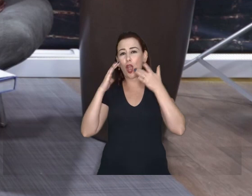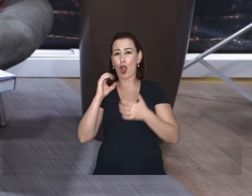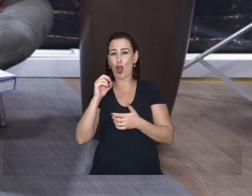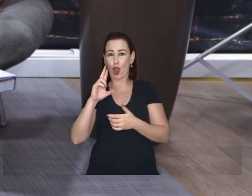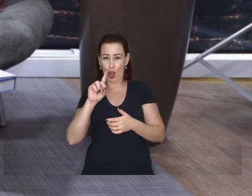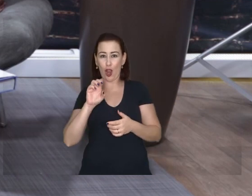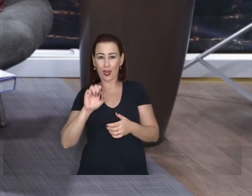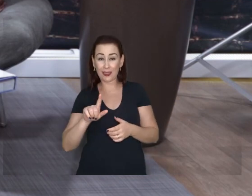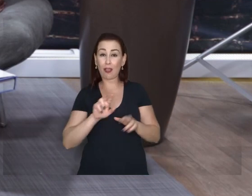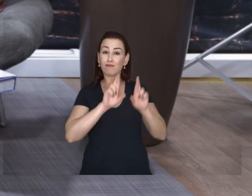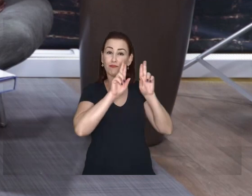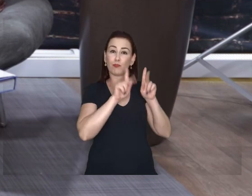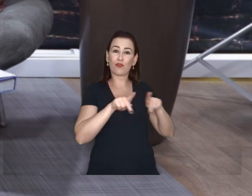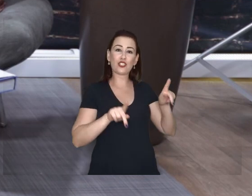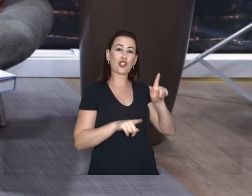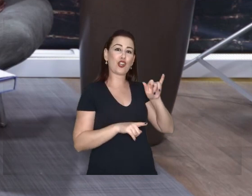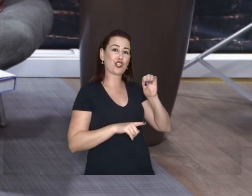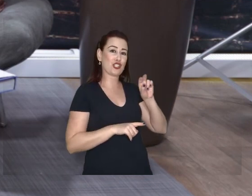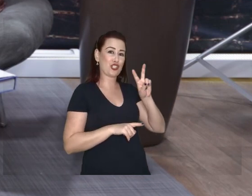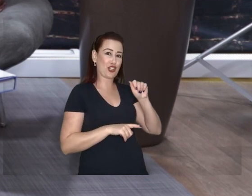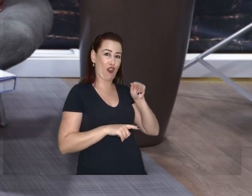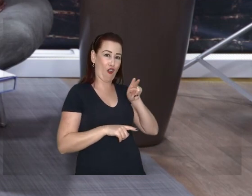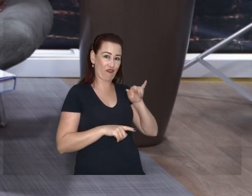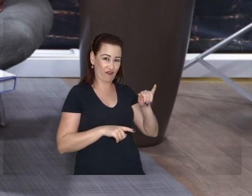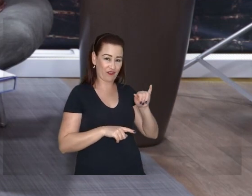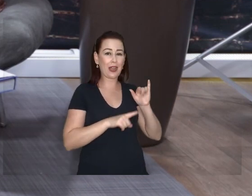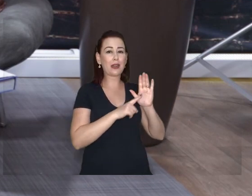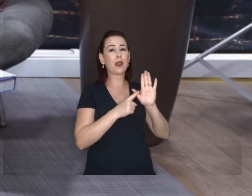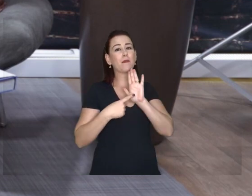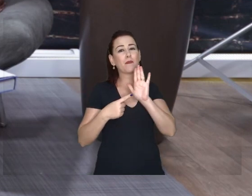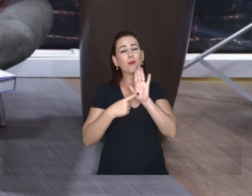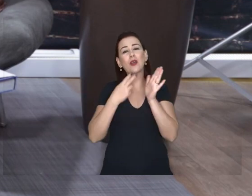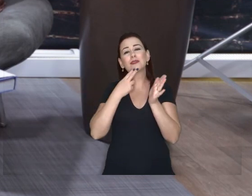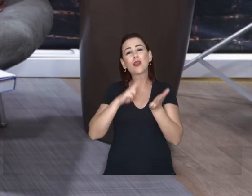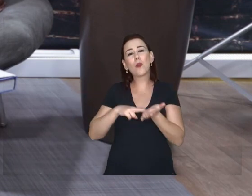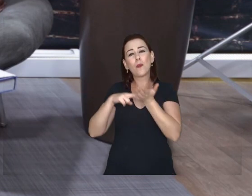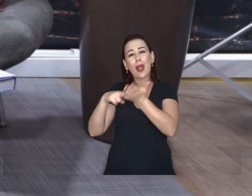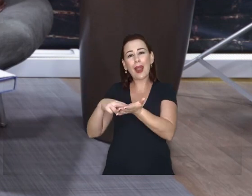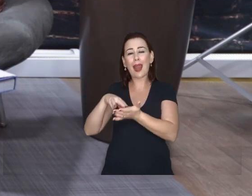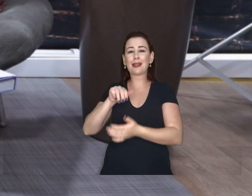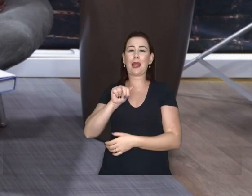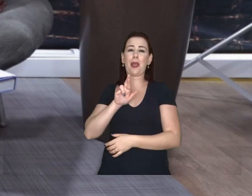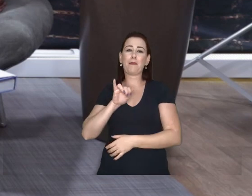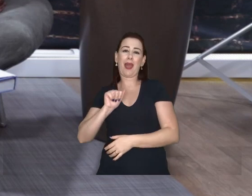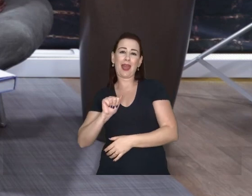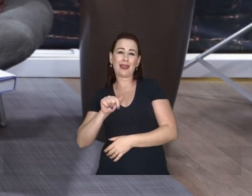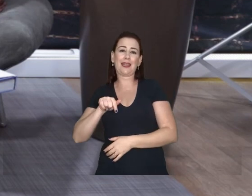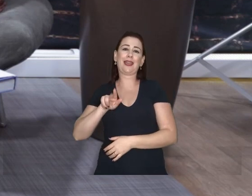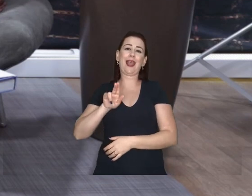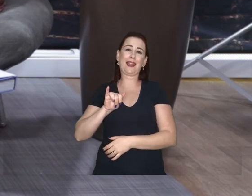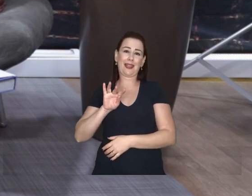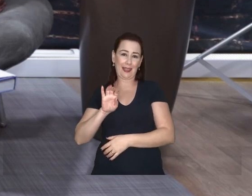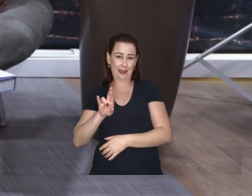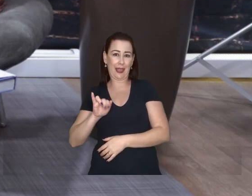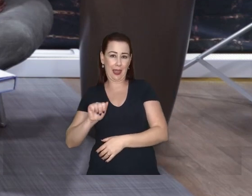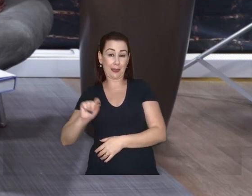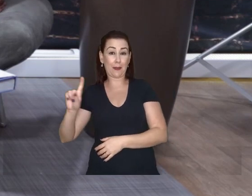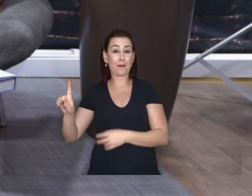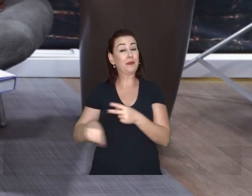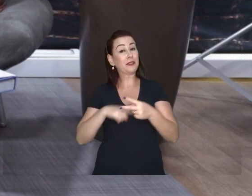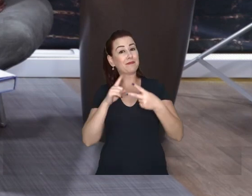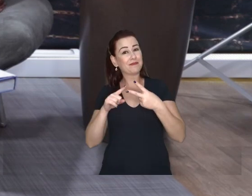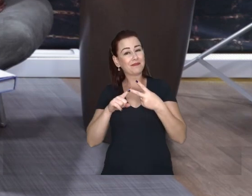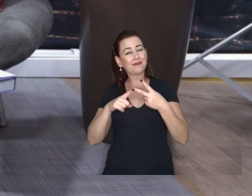Giovanni Mascarenhas. Essa talentosa equipe apresenta o espetáculo Uma Carta a Maria Quitéria. Em seguida, nós vamos